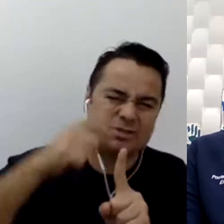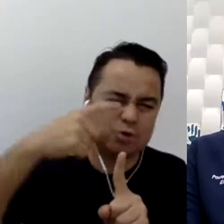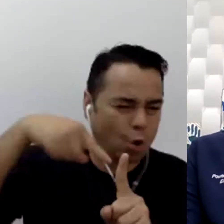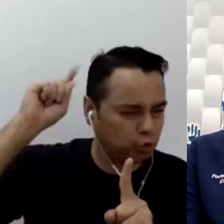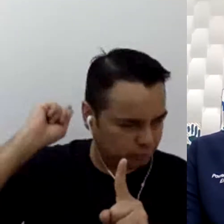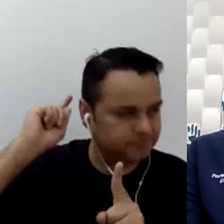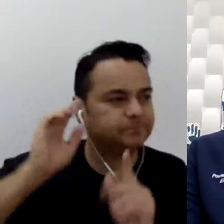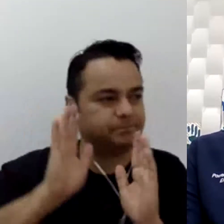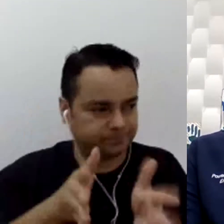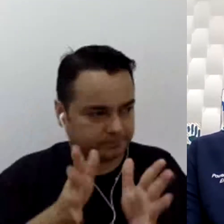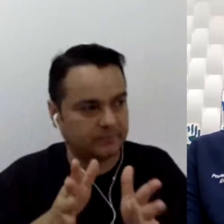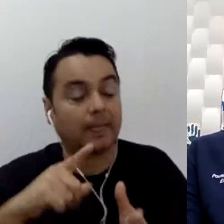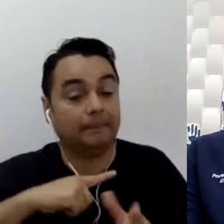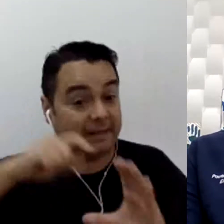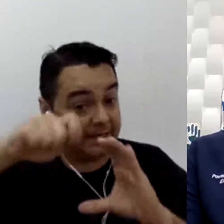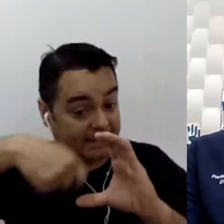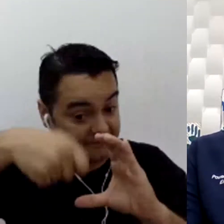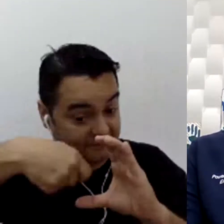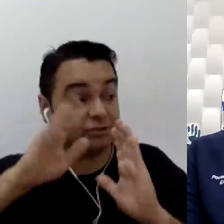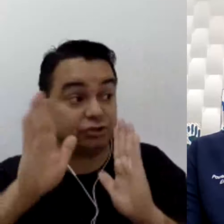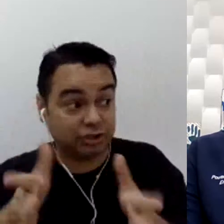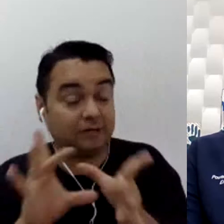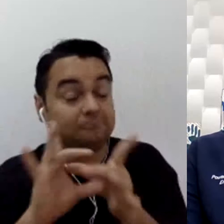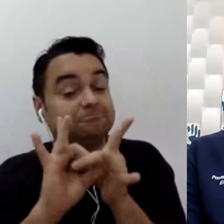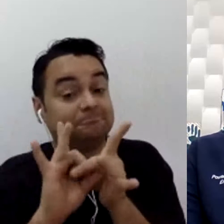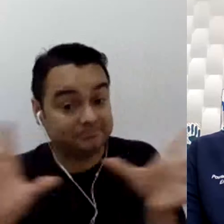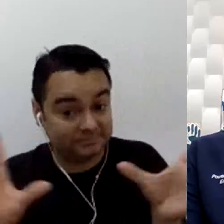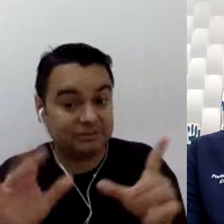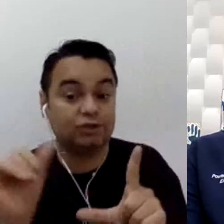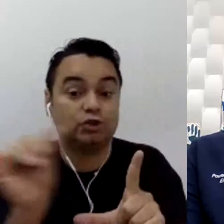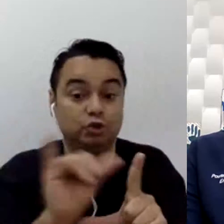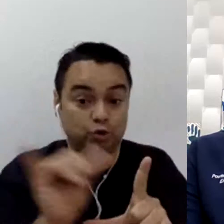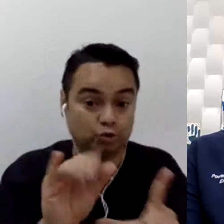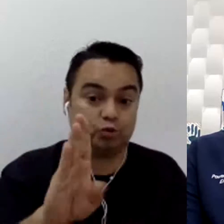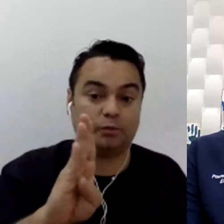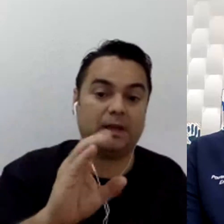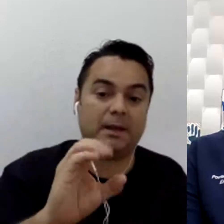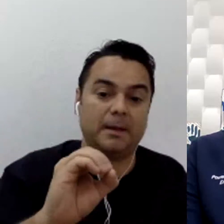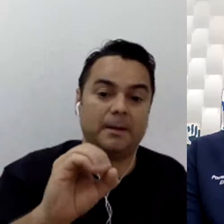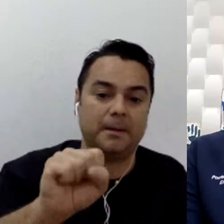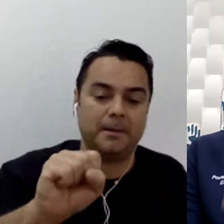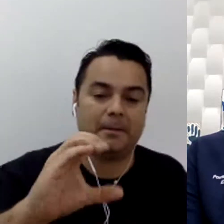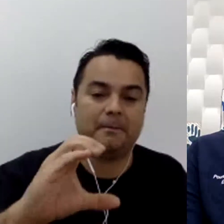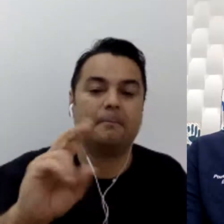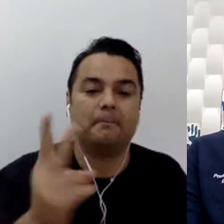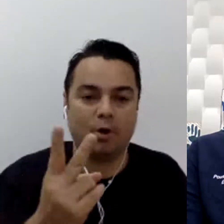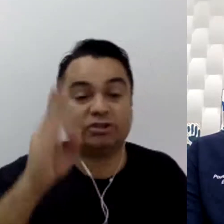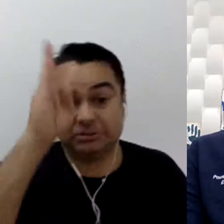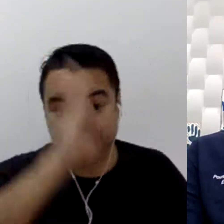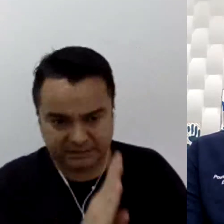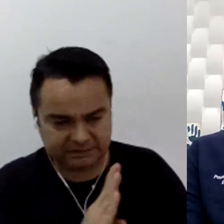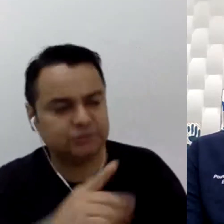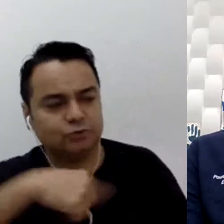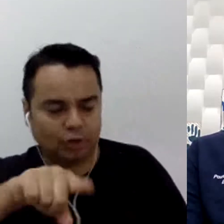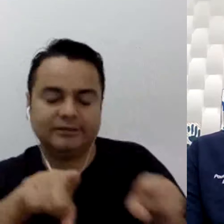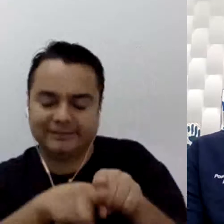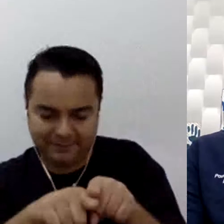passado. Ela está gravada, já está disponível no YouTube da Bosch Brasil. E aí a gente vai reforçar também para